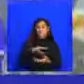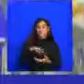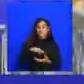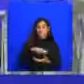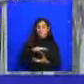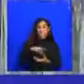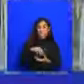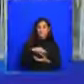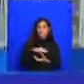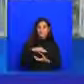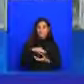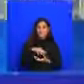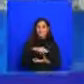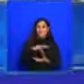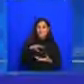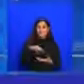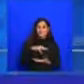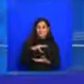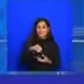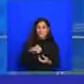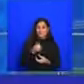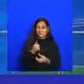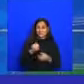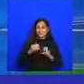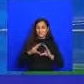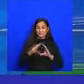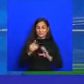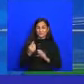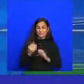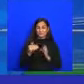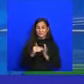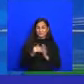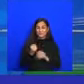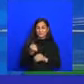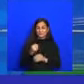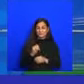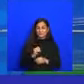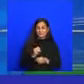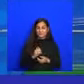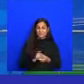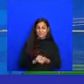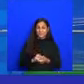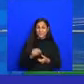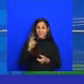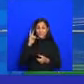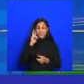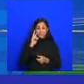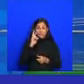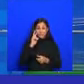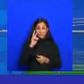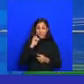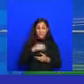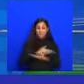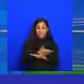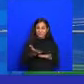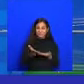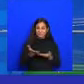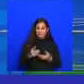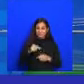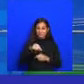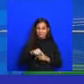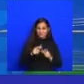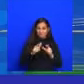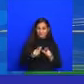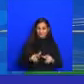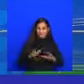vou carregado embaralhando 80 bolas numeradas de 0 a 80 lembrando todos são bem-vindos ao